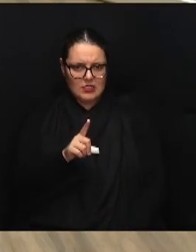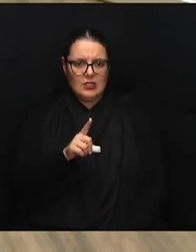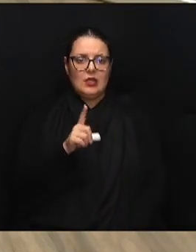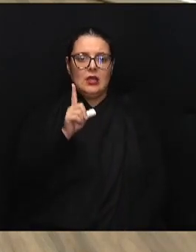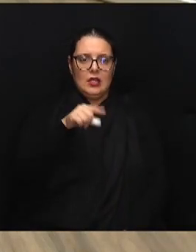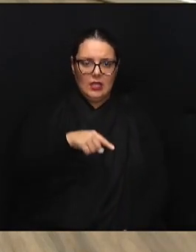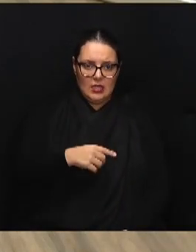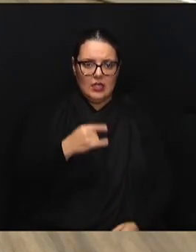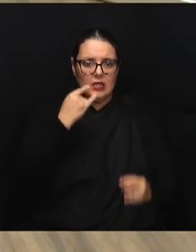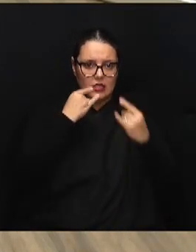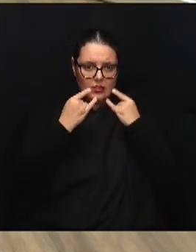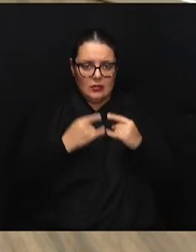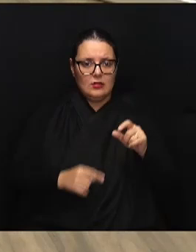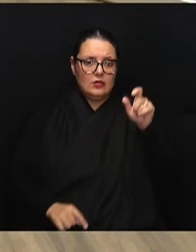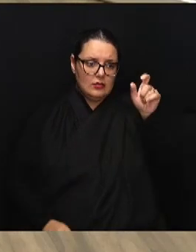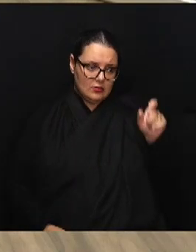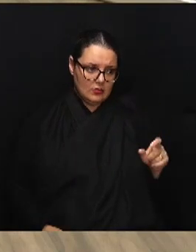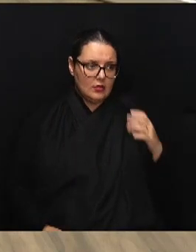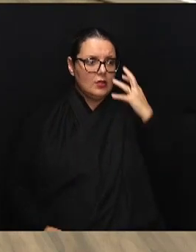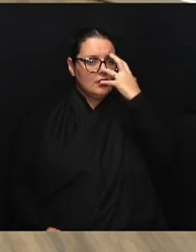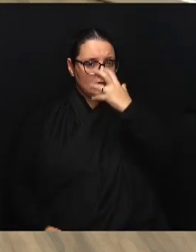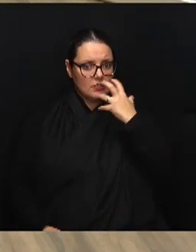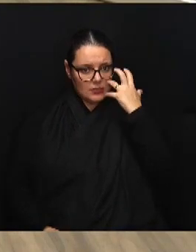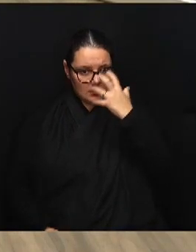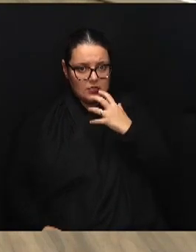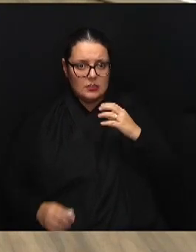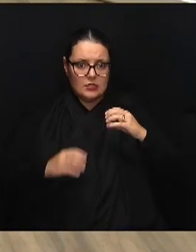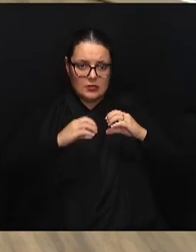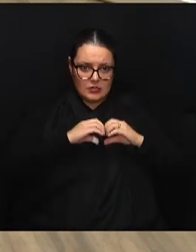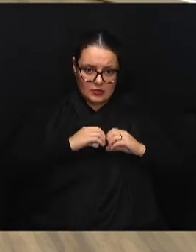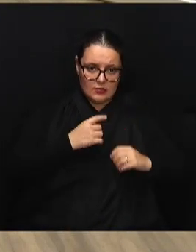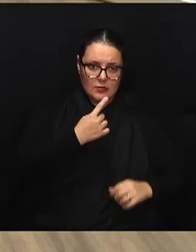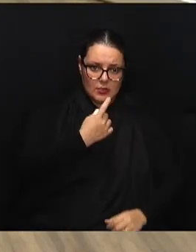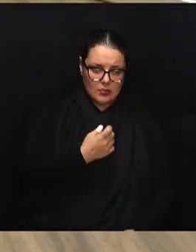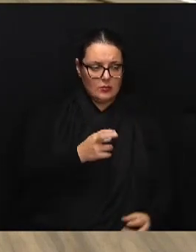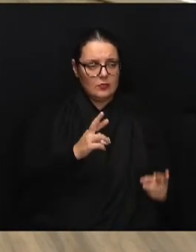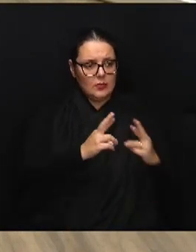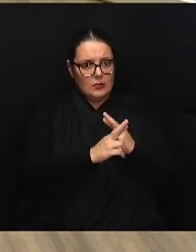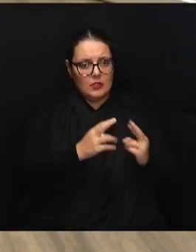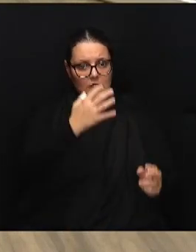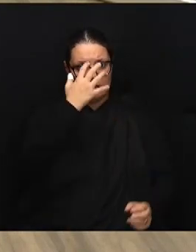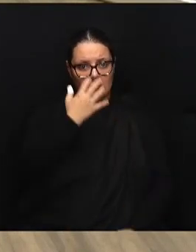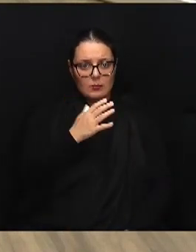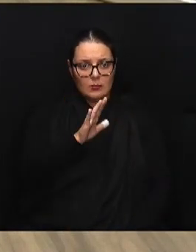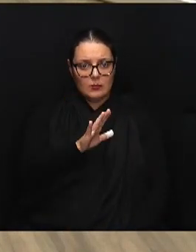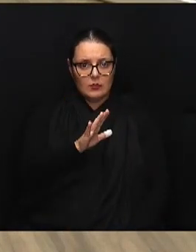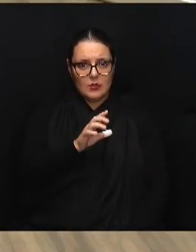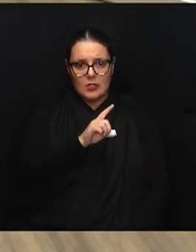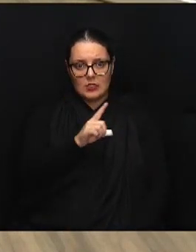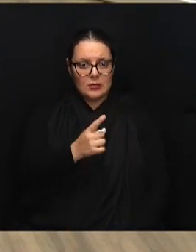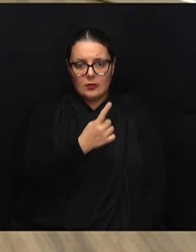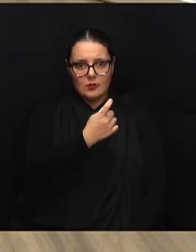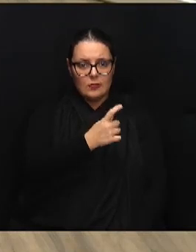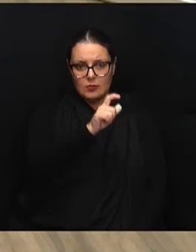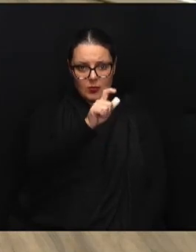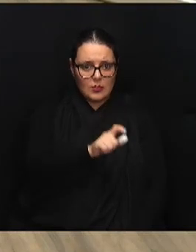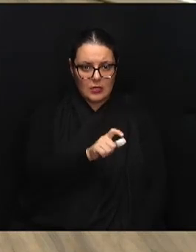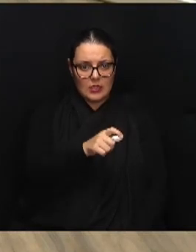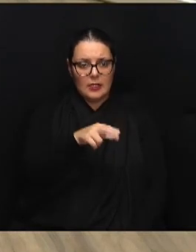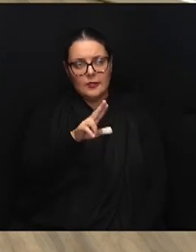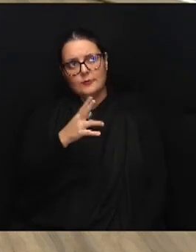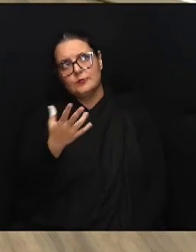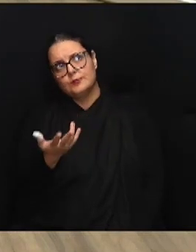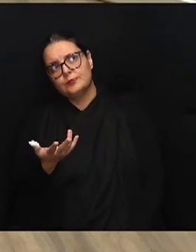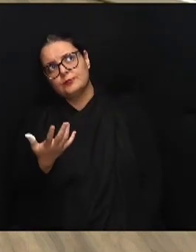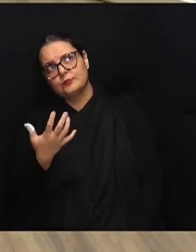sim, interessada em se apaixonar, em amar, em ter uma relação séria, mas não com uma pessoa só, ou de uma